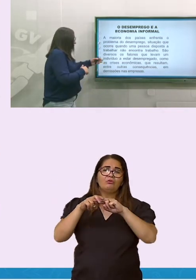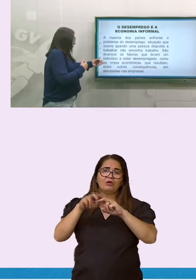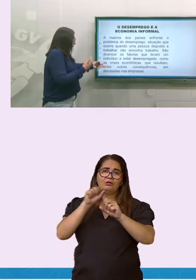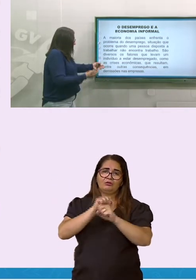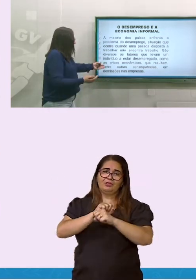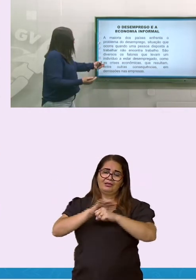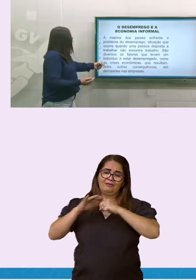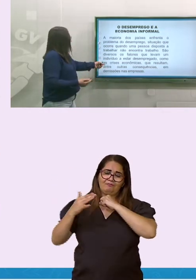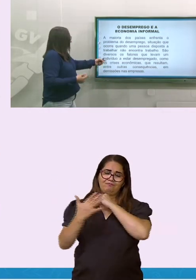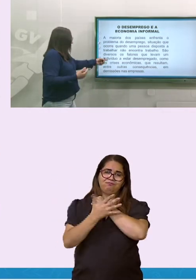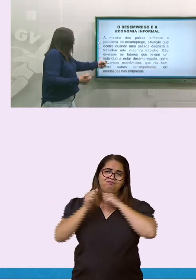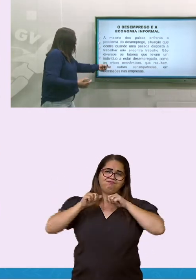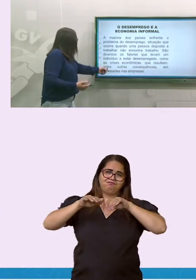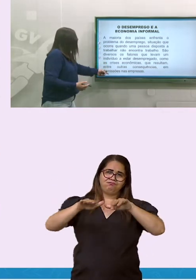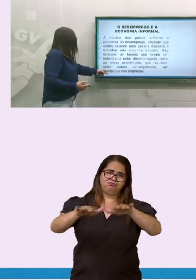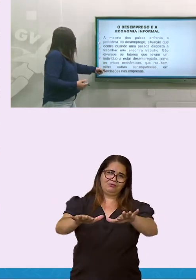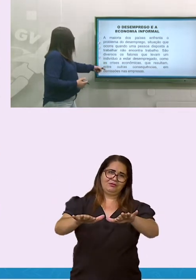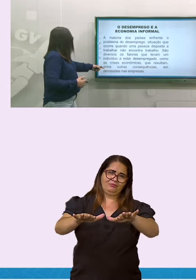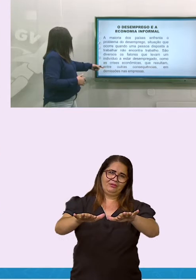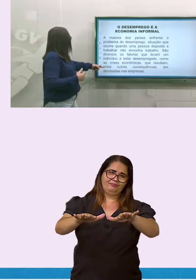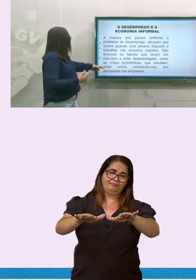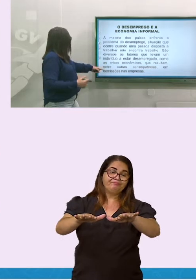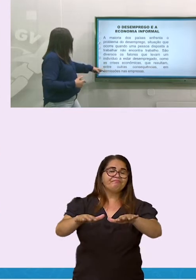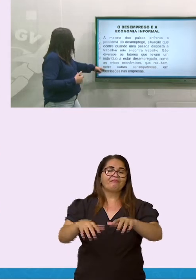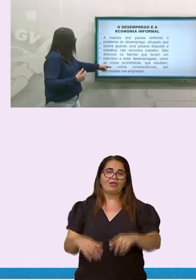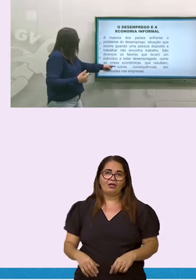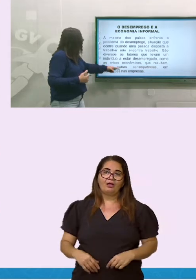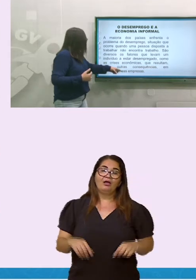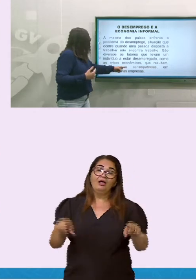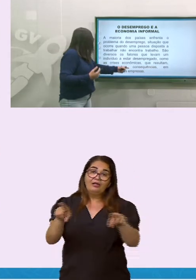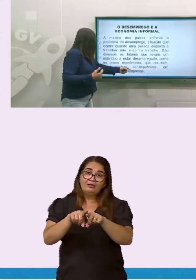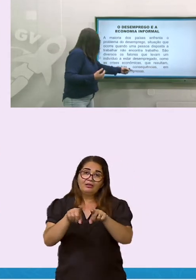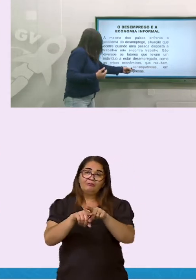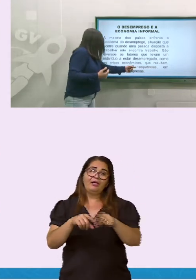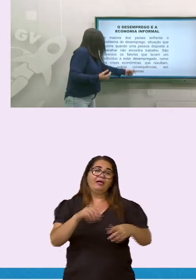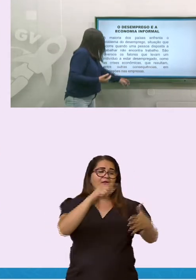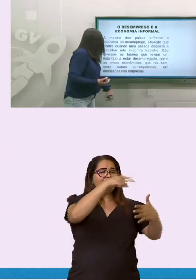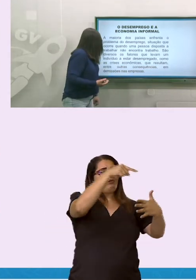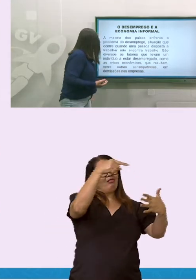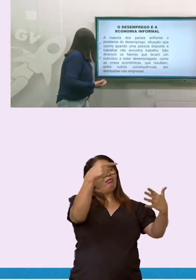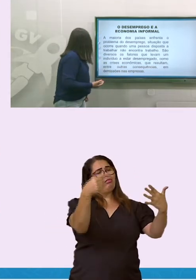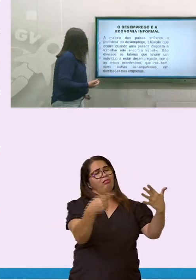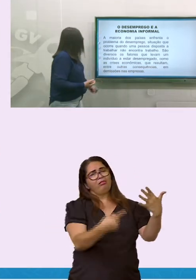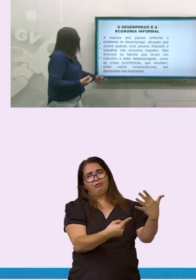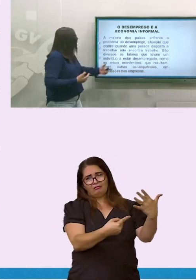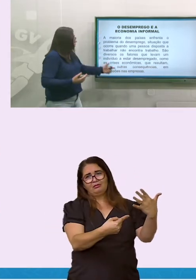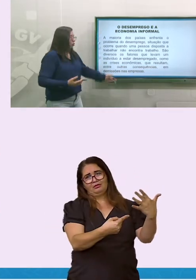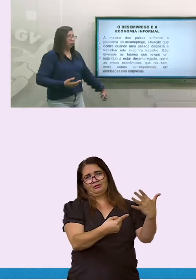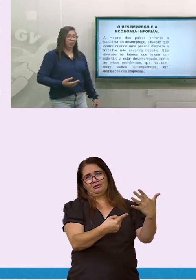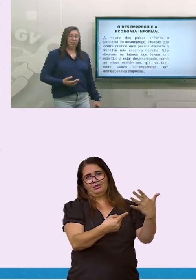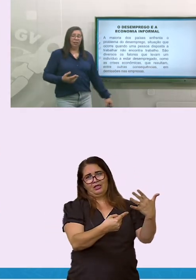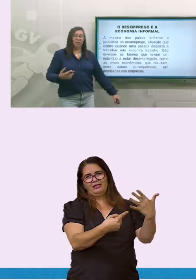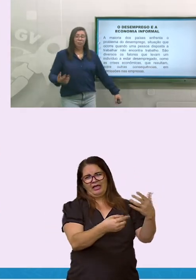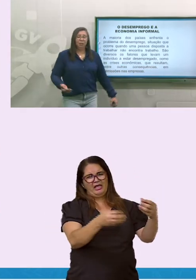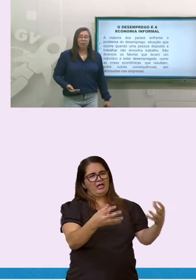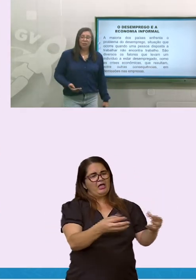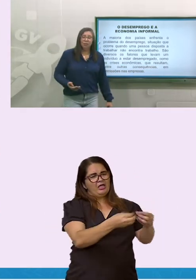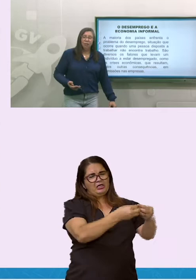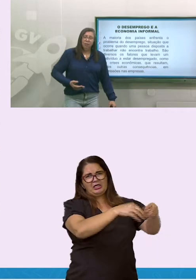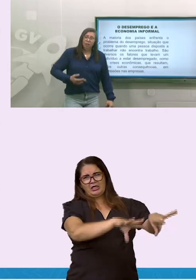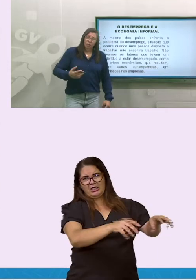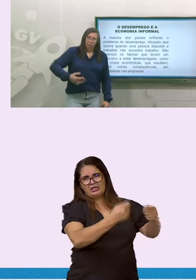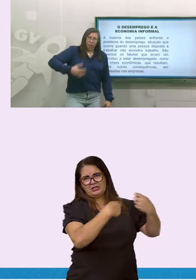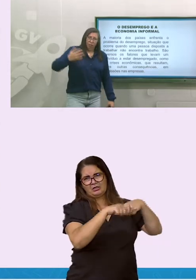Como também crises econômicas que resultam, entre outras consequências, em demissões nas